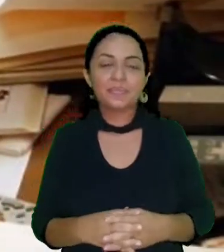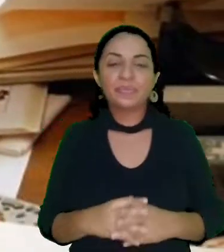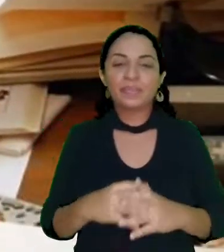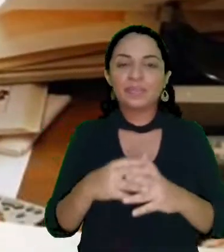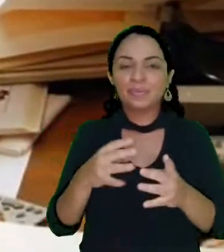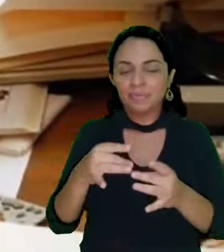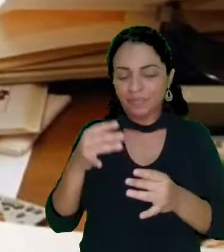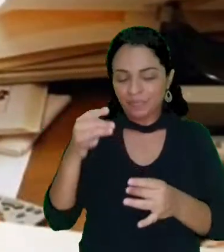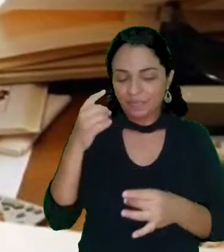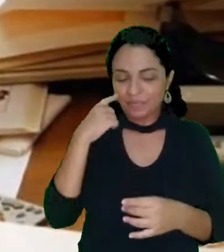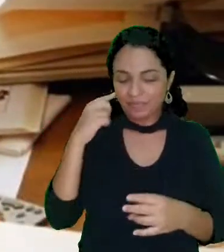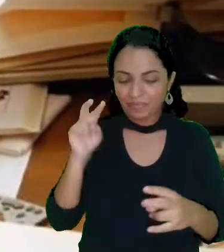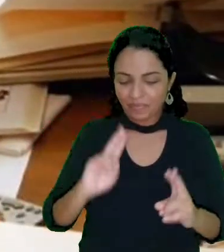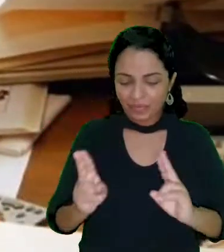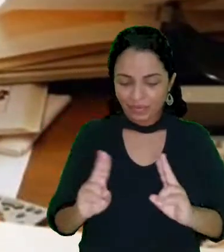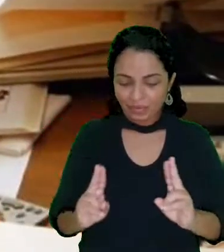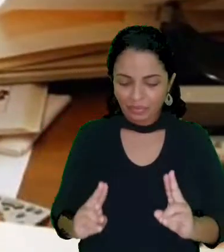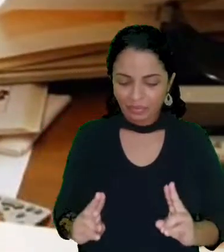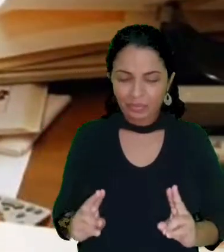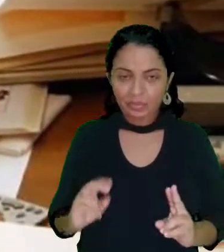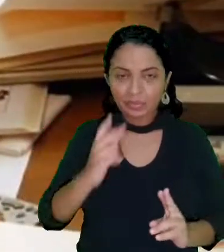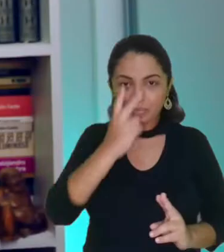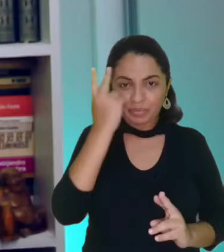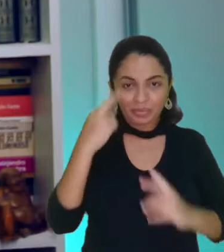Cadê a ficha técnica aqui? Não tem.